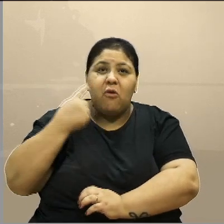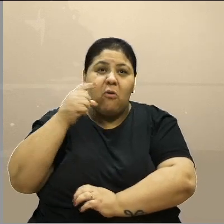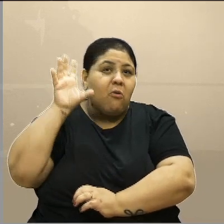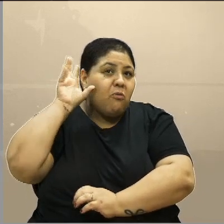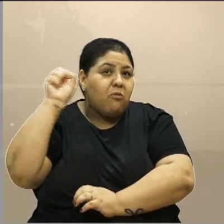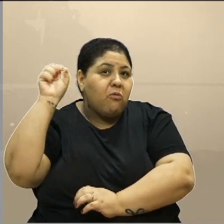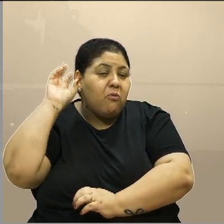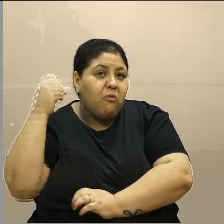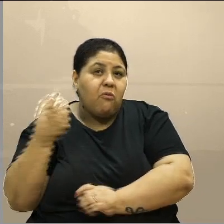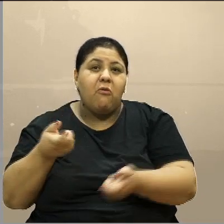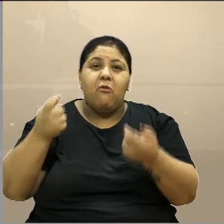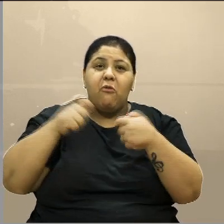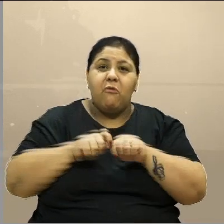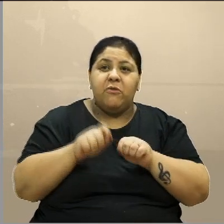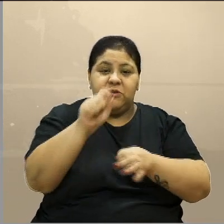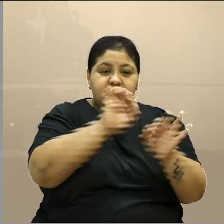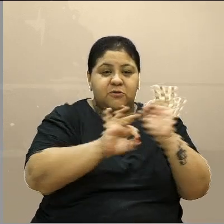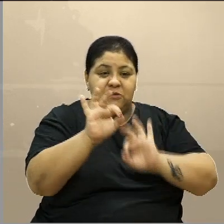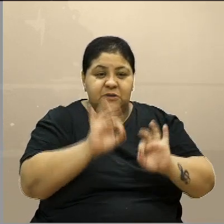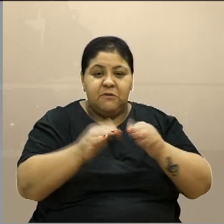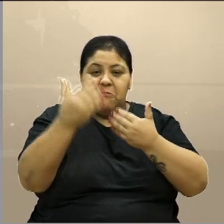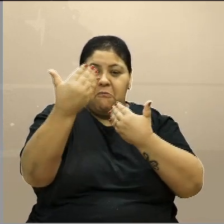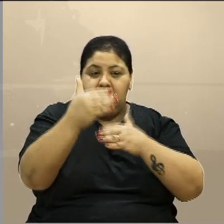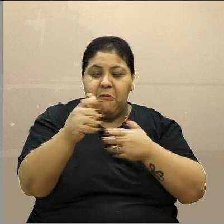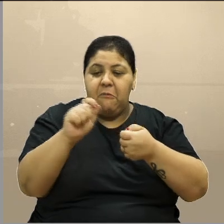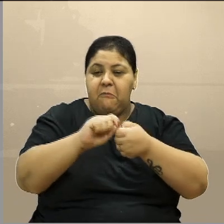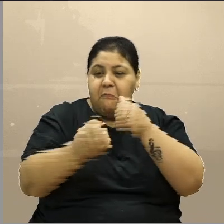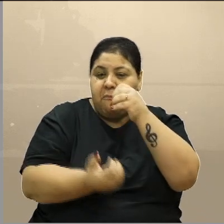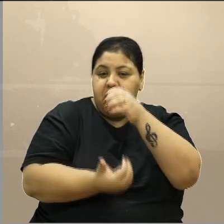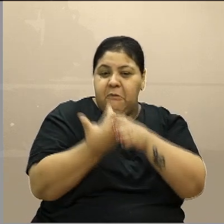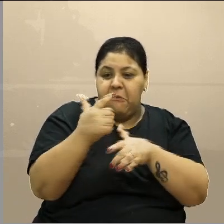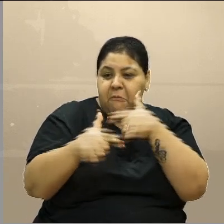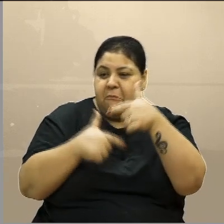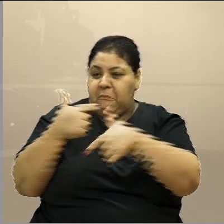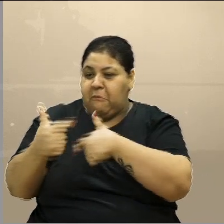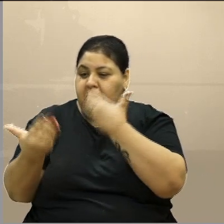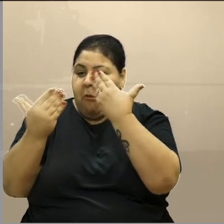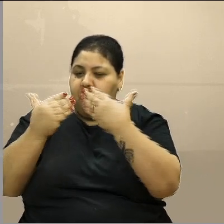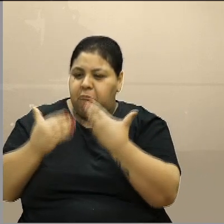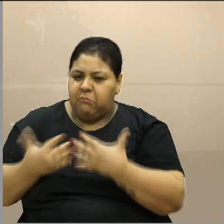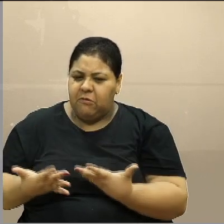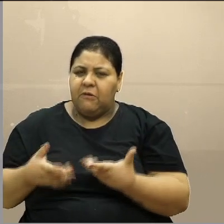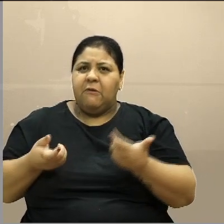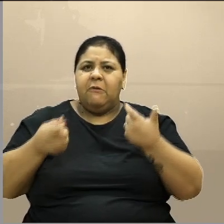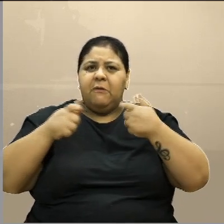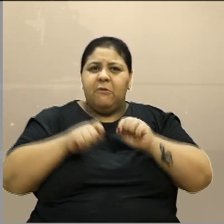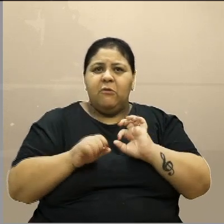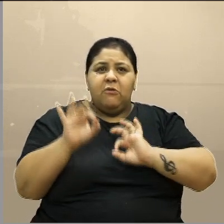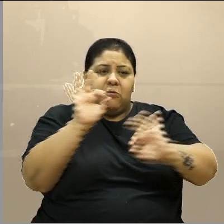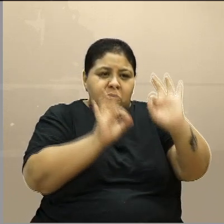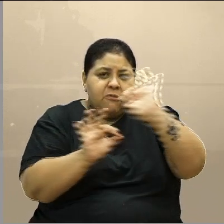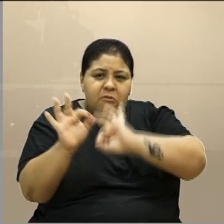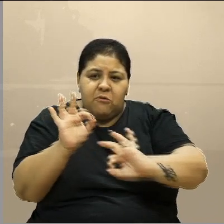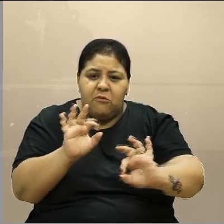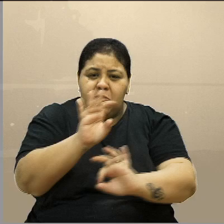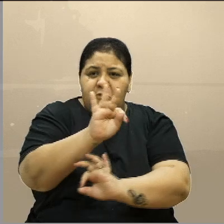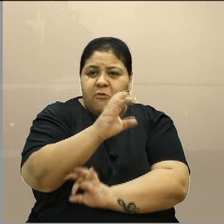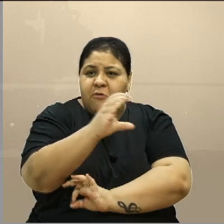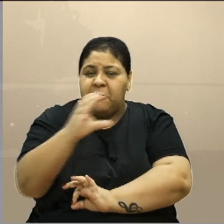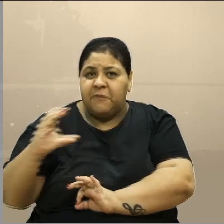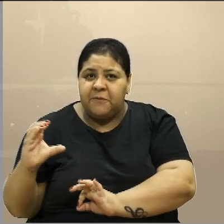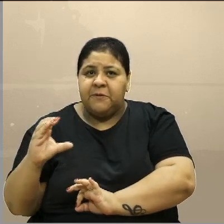Por quê? Porque precisa corrigir prova, precisa fazer trabalho, corrigir trabalho, precisa estar orientando o TCC, precisa